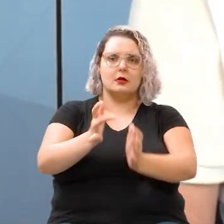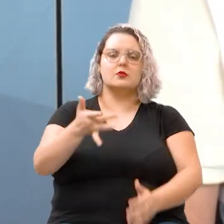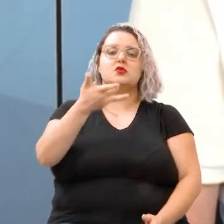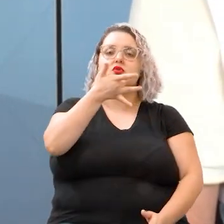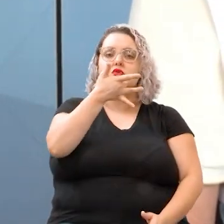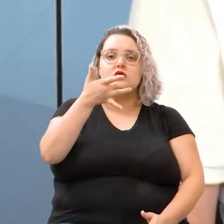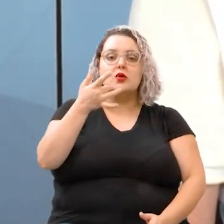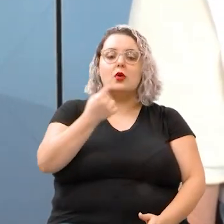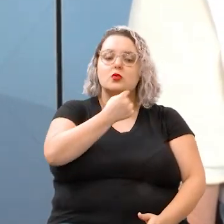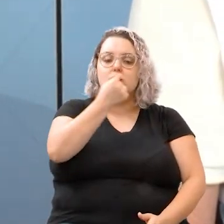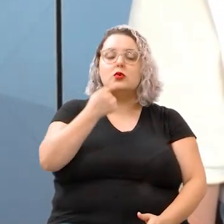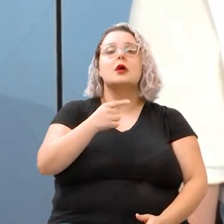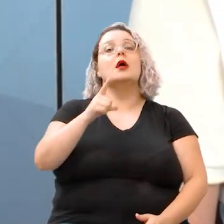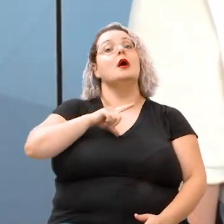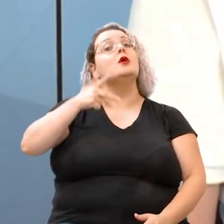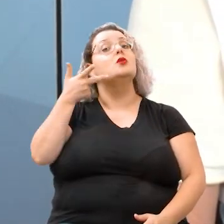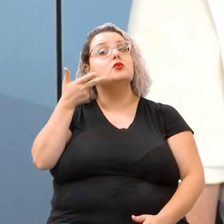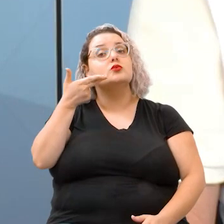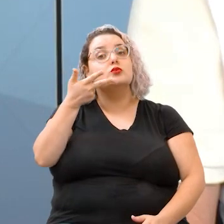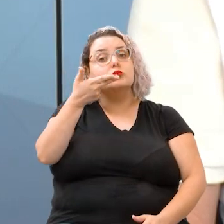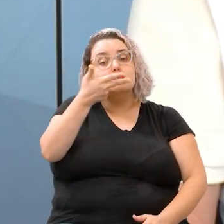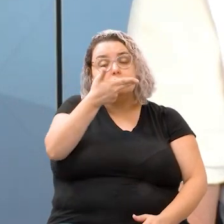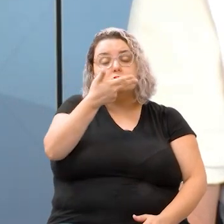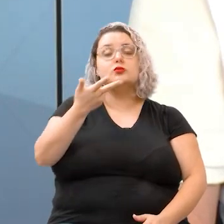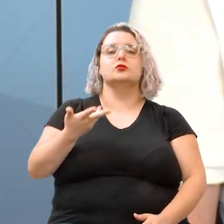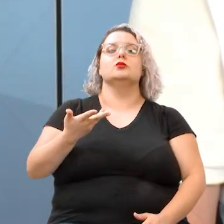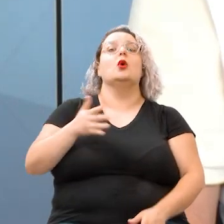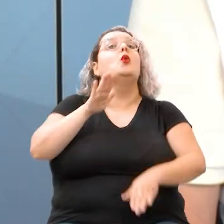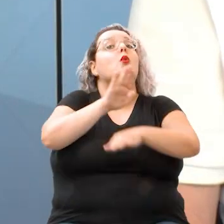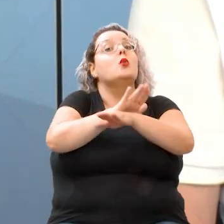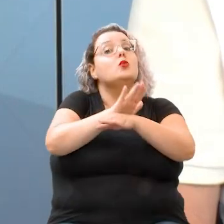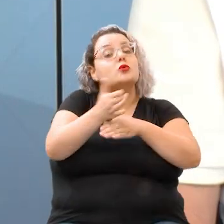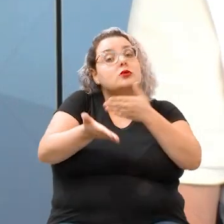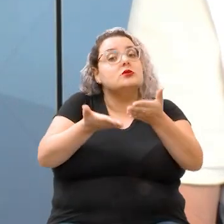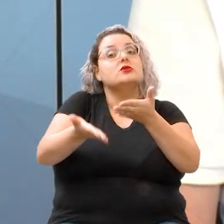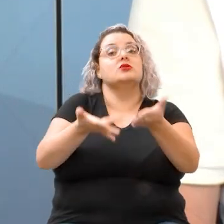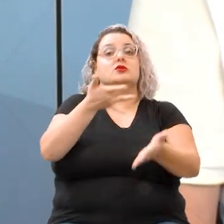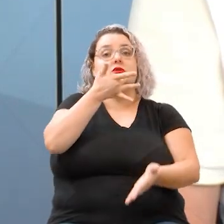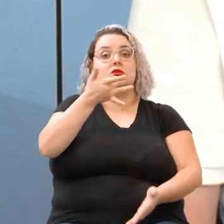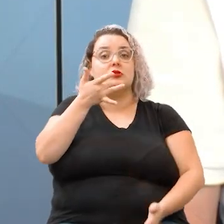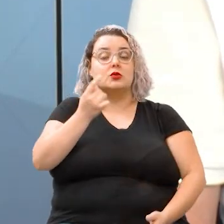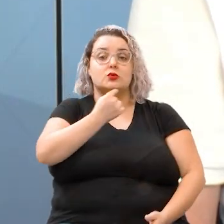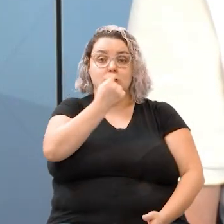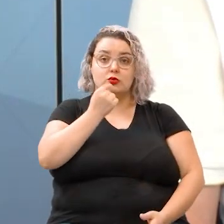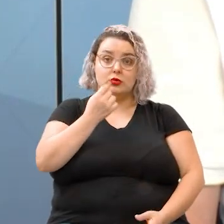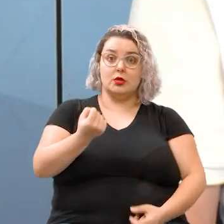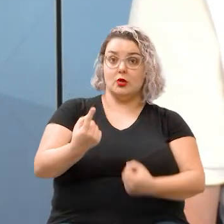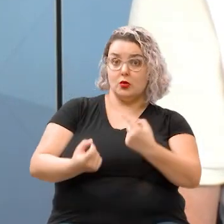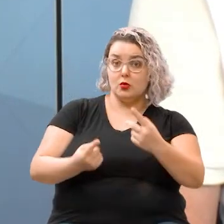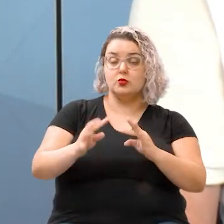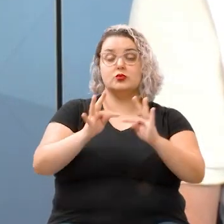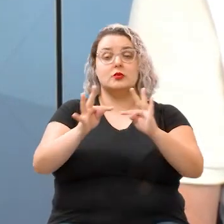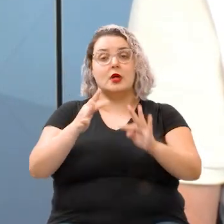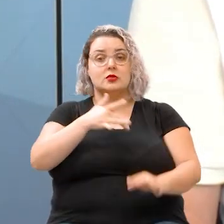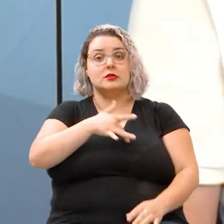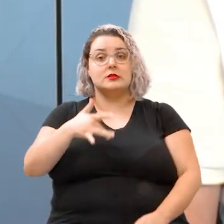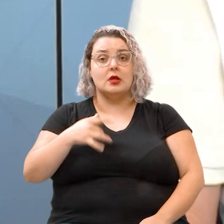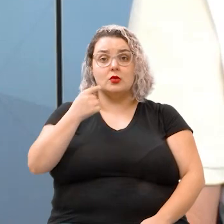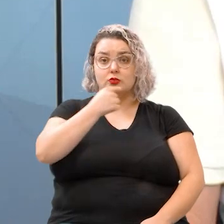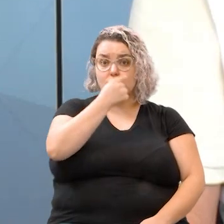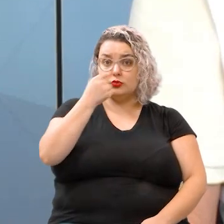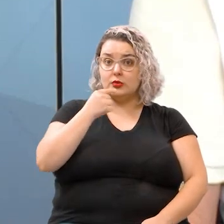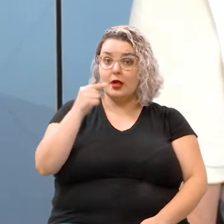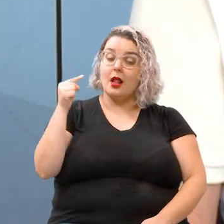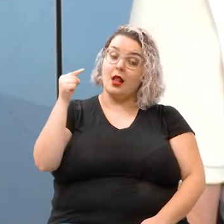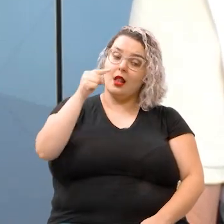essa equipe? Né? Tem o cirurgião dentista, o auxiliar de saúde bucal, e em alguns deles o técnico de saúde bucal. E aí, lá